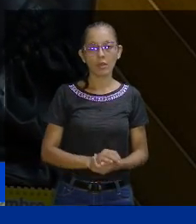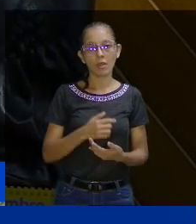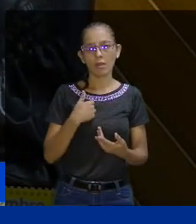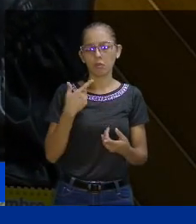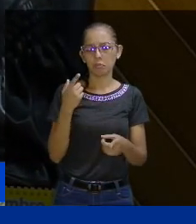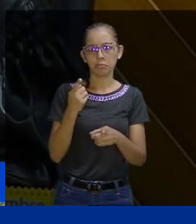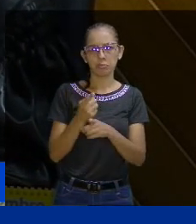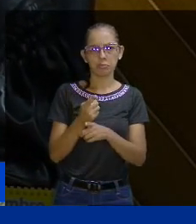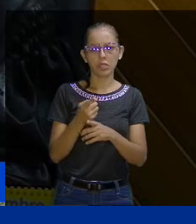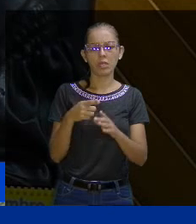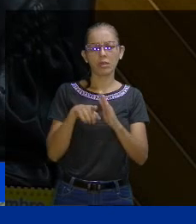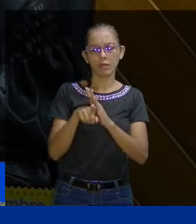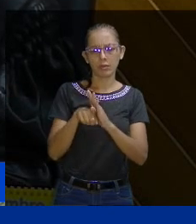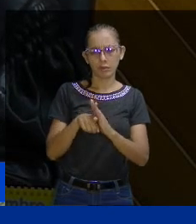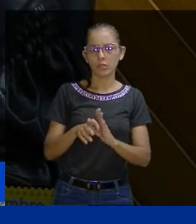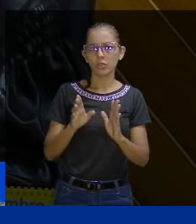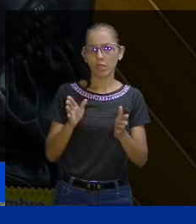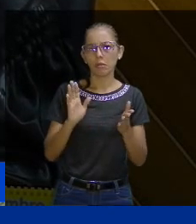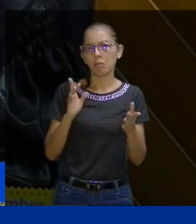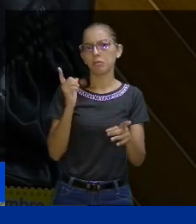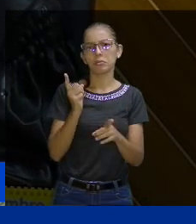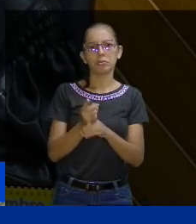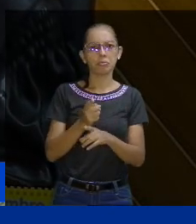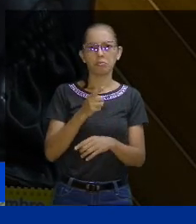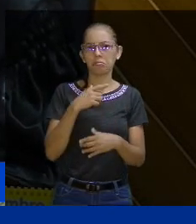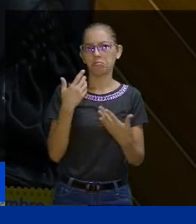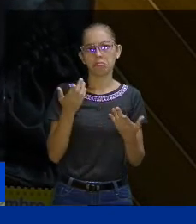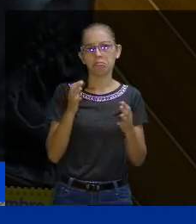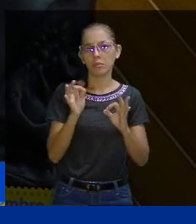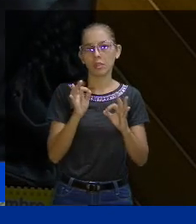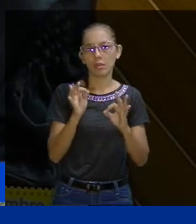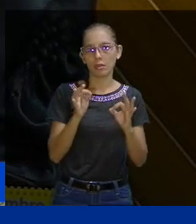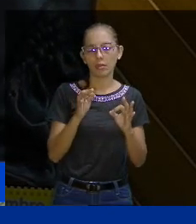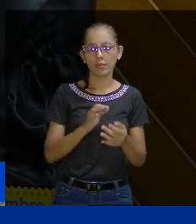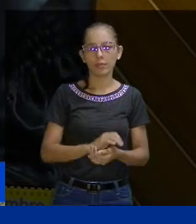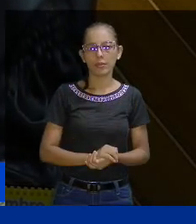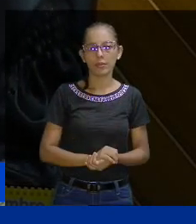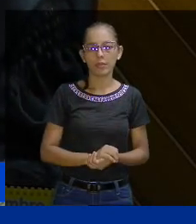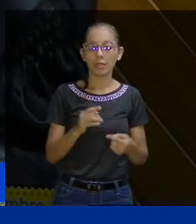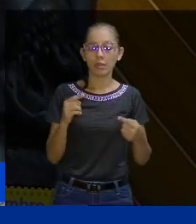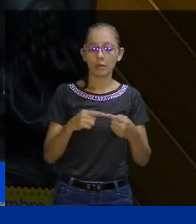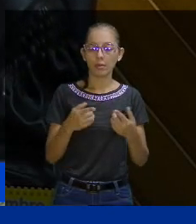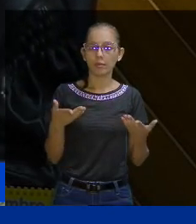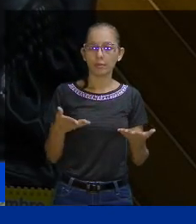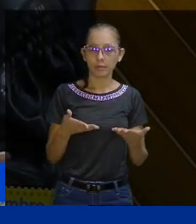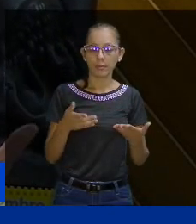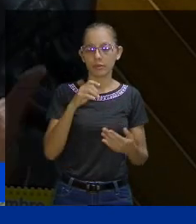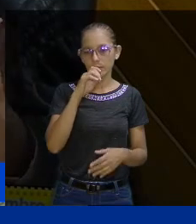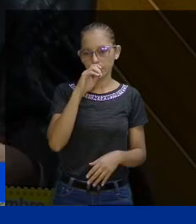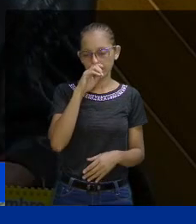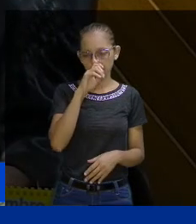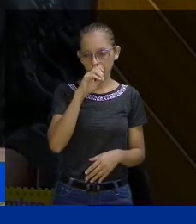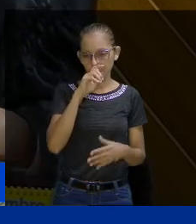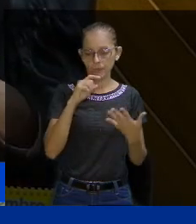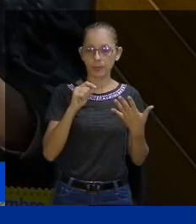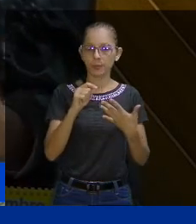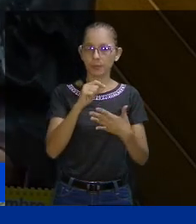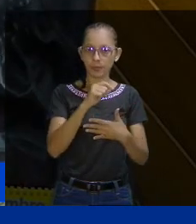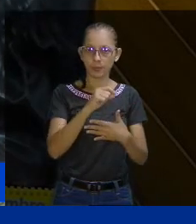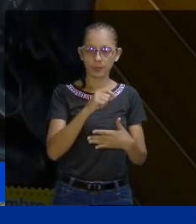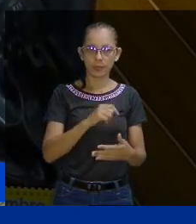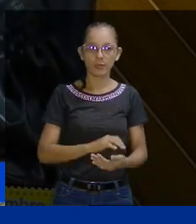enquadrar o caso nessa hipótese. Por essa razão, por não ter esses elementos, eu